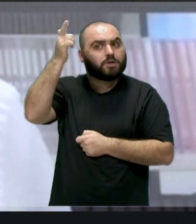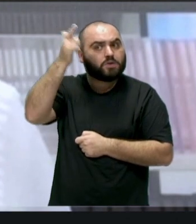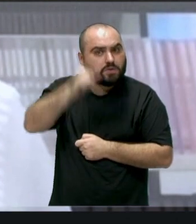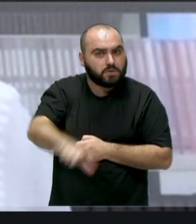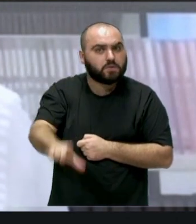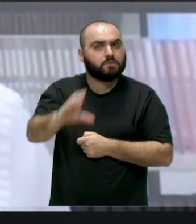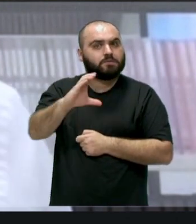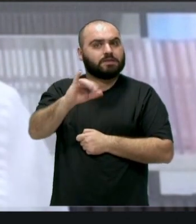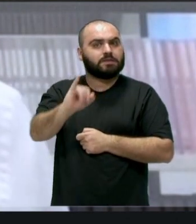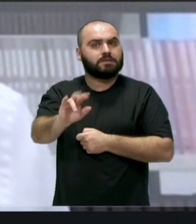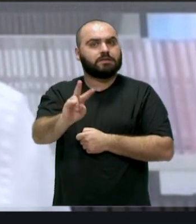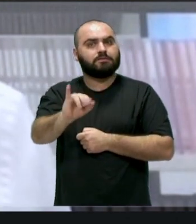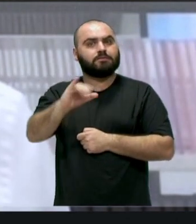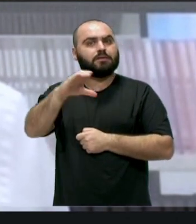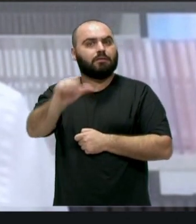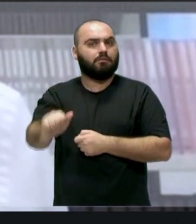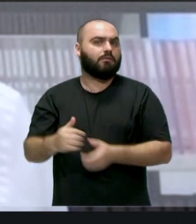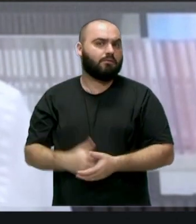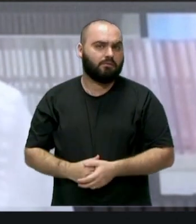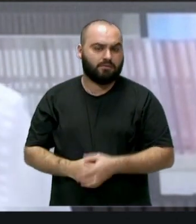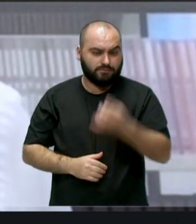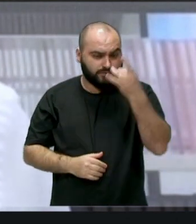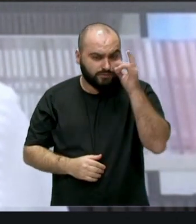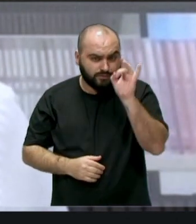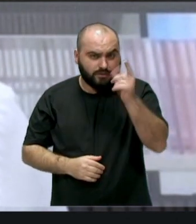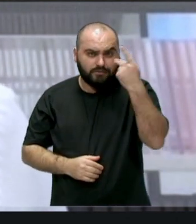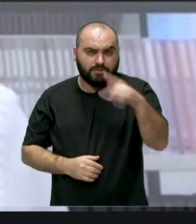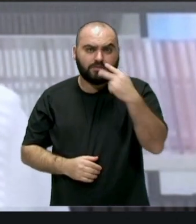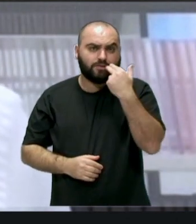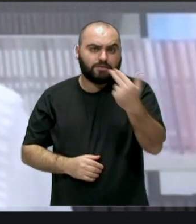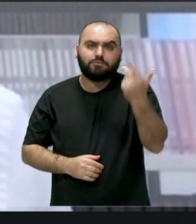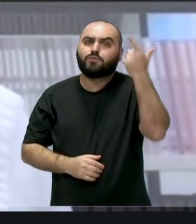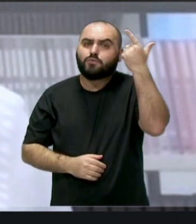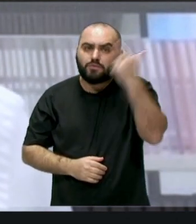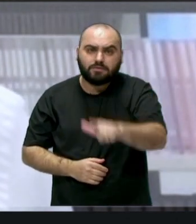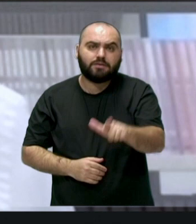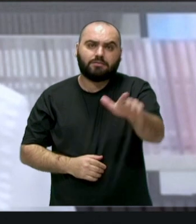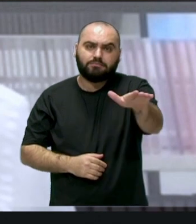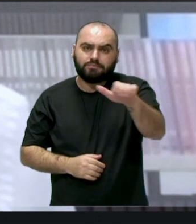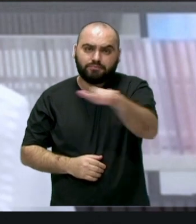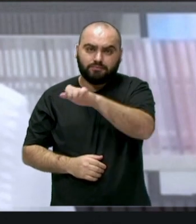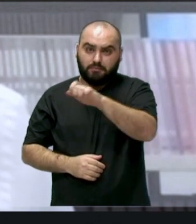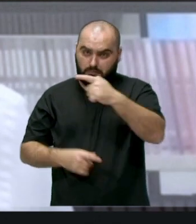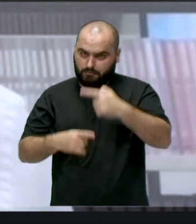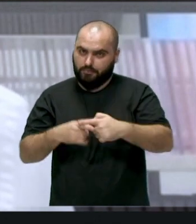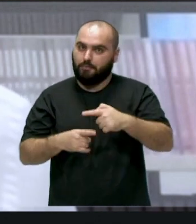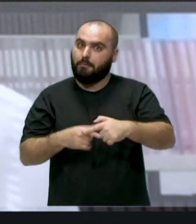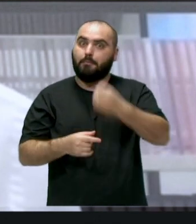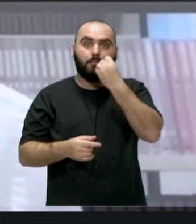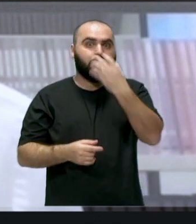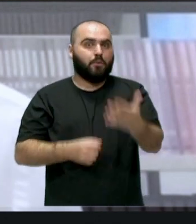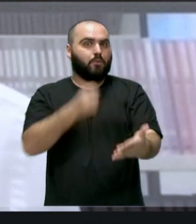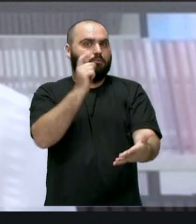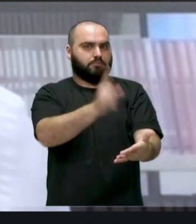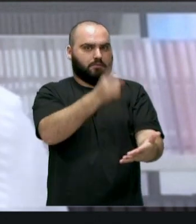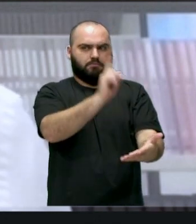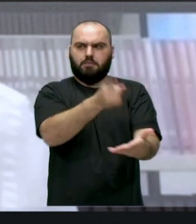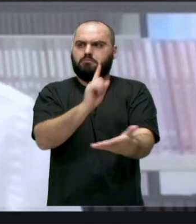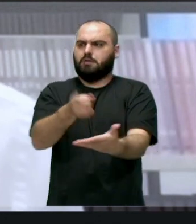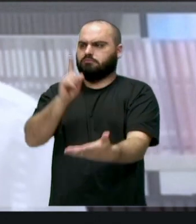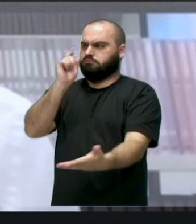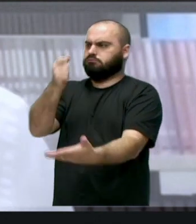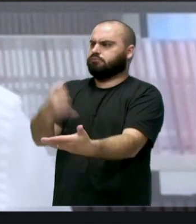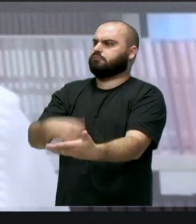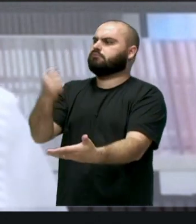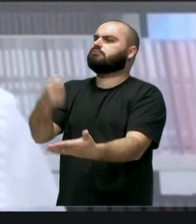cidadã, porque só assim a gente vai conseguir, de fato, reivindicar. Porque nós somos muito bons em cobrar, né? Em cobrar explicações,